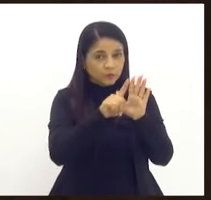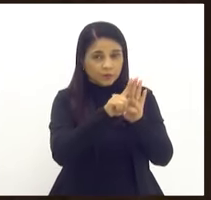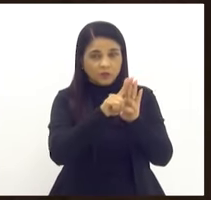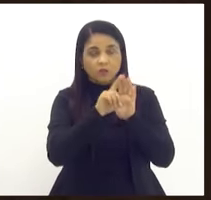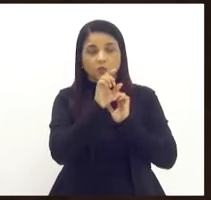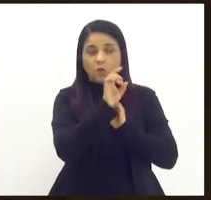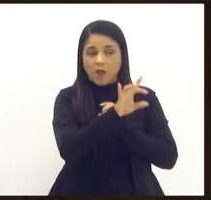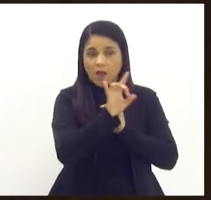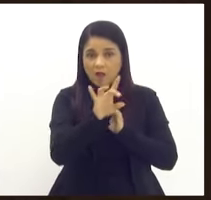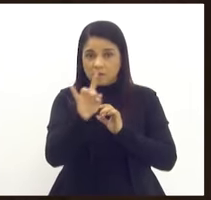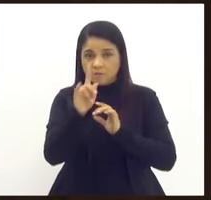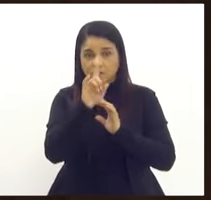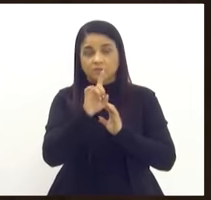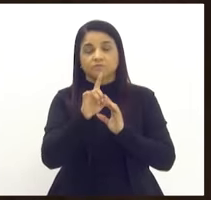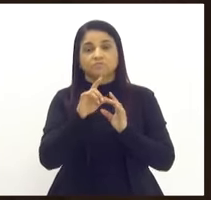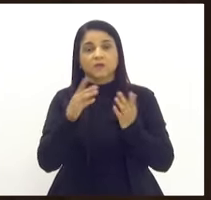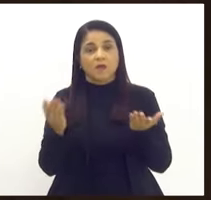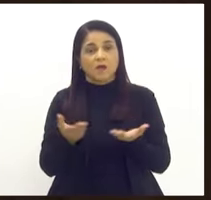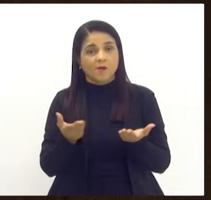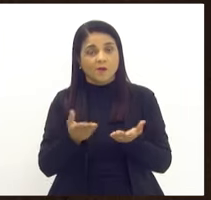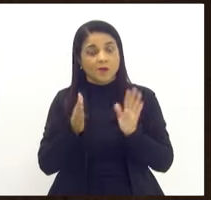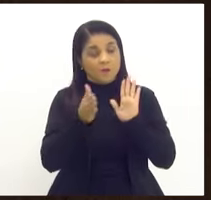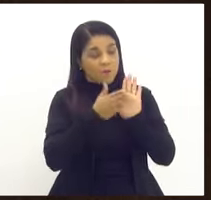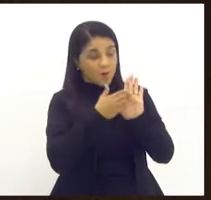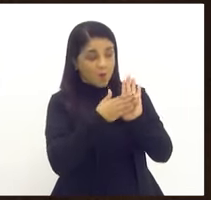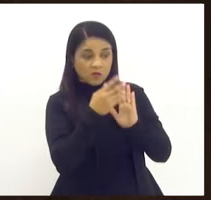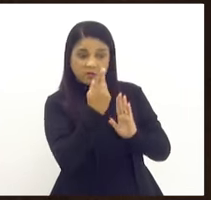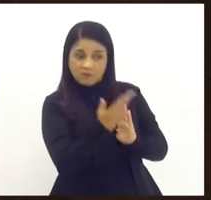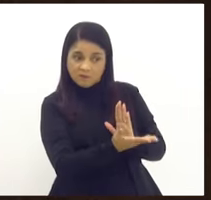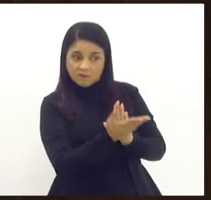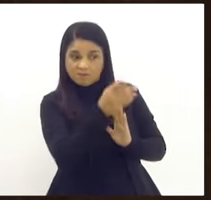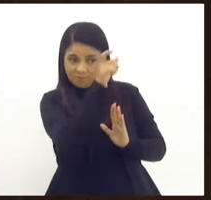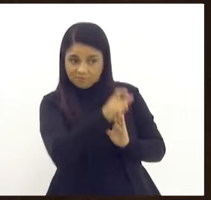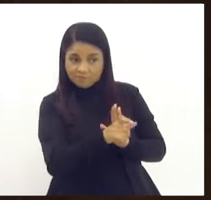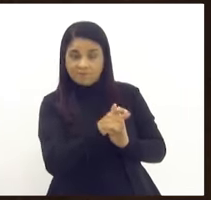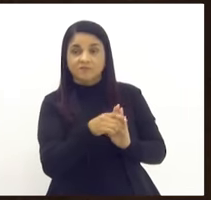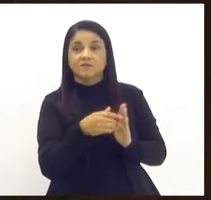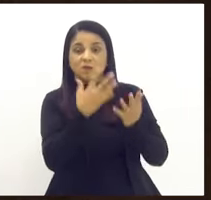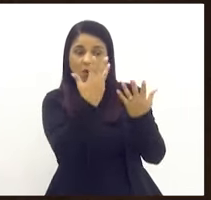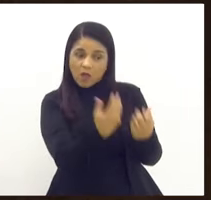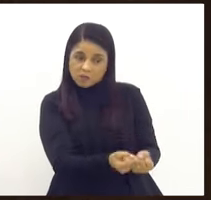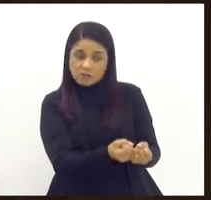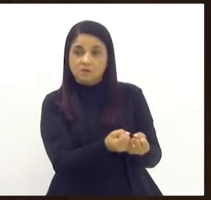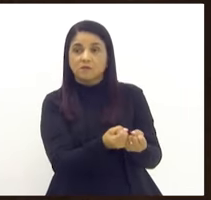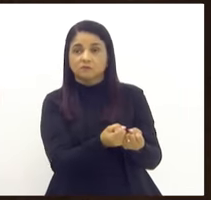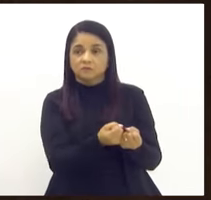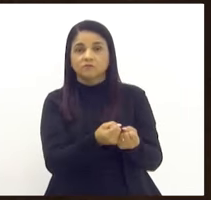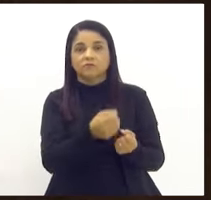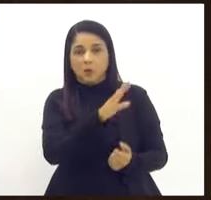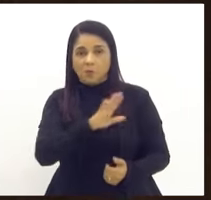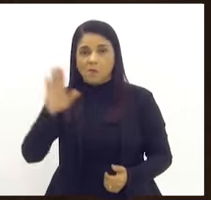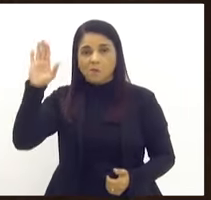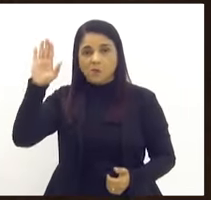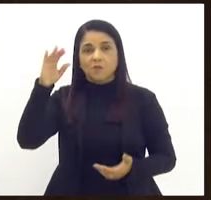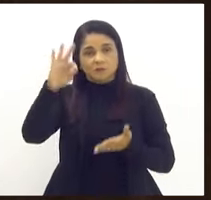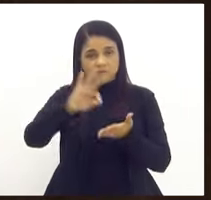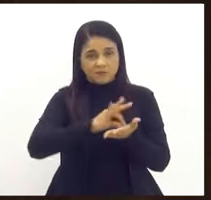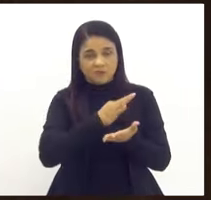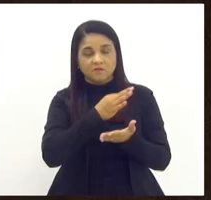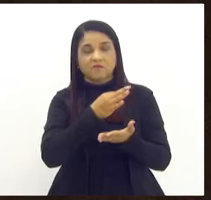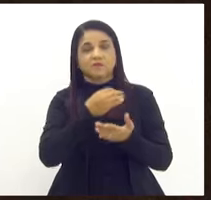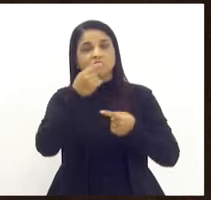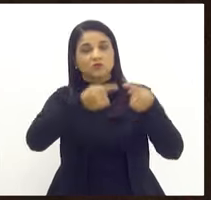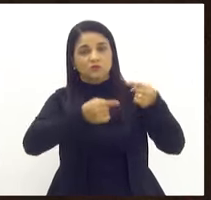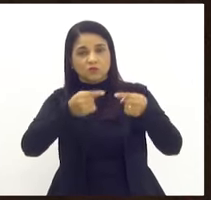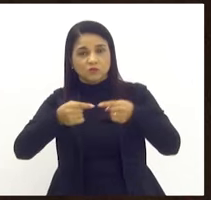um a um mas de mediante a proposta dela eu me rendo e prometo a vossa excelência já estô me inscrevendo que